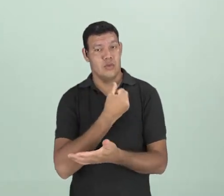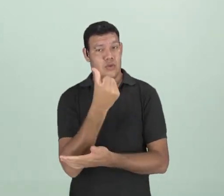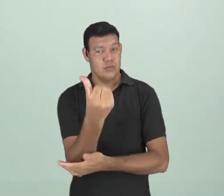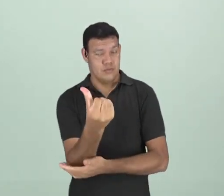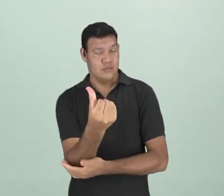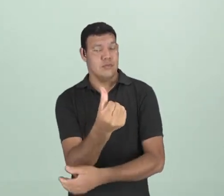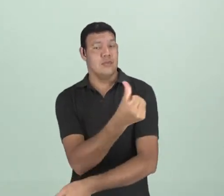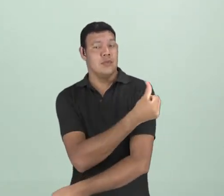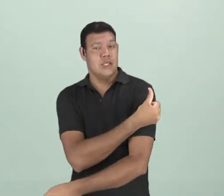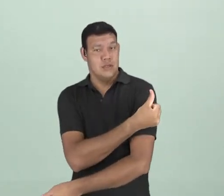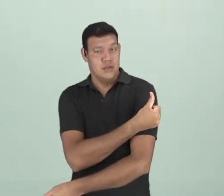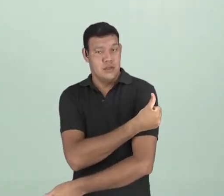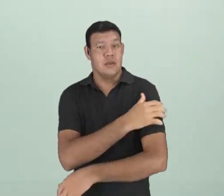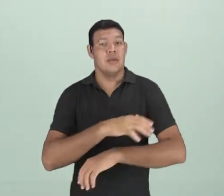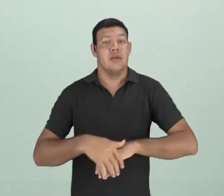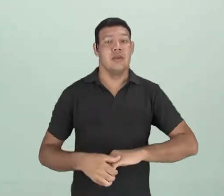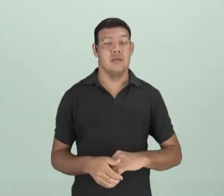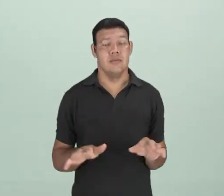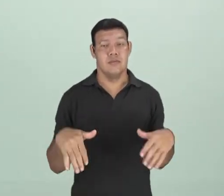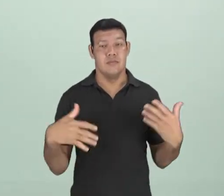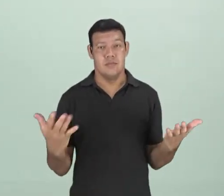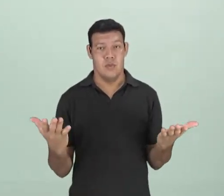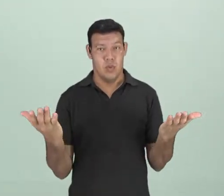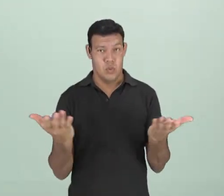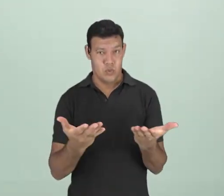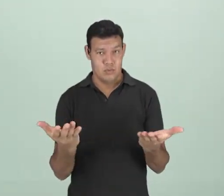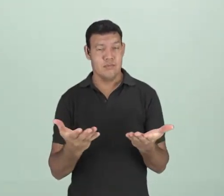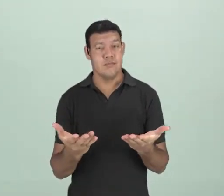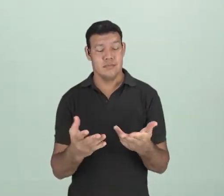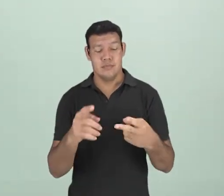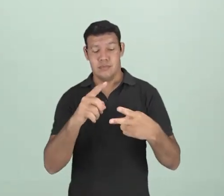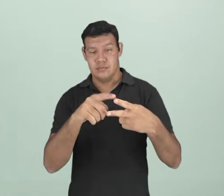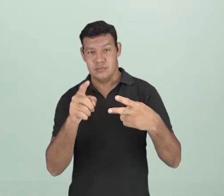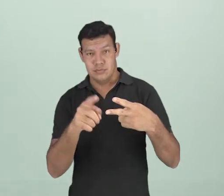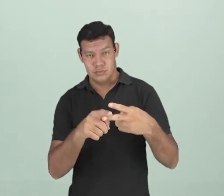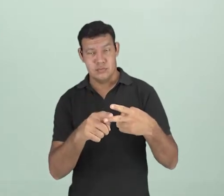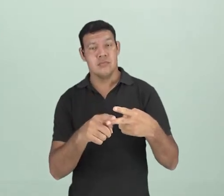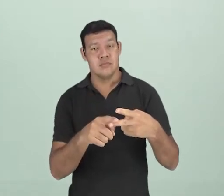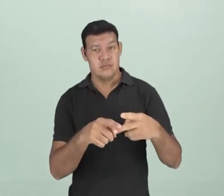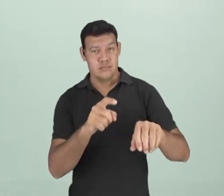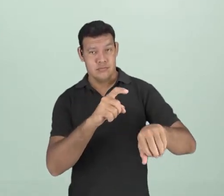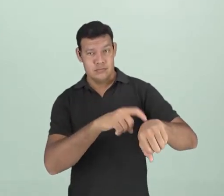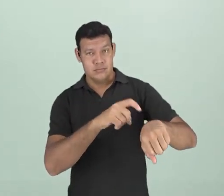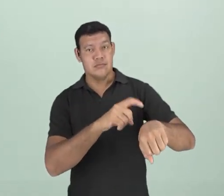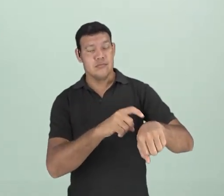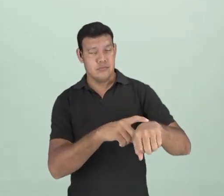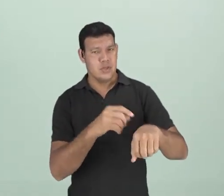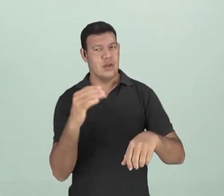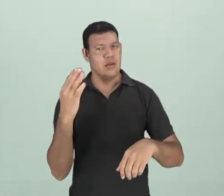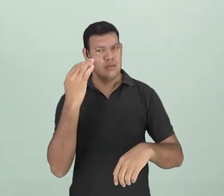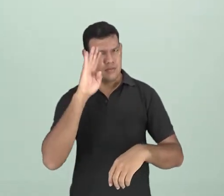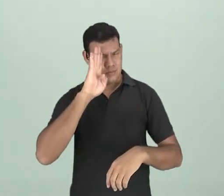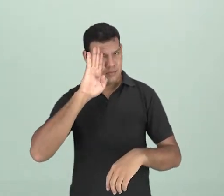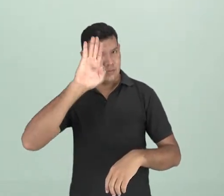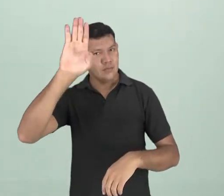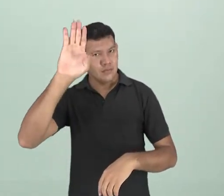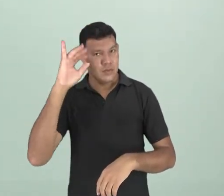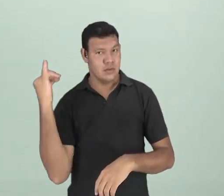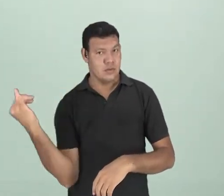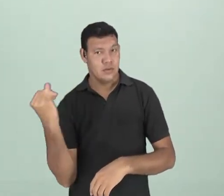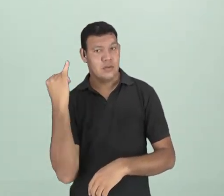ensino fundamental. Na aula de hoje, a gente vai entender dois processos, primordialmente, que são